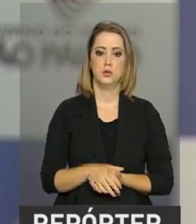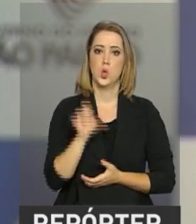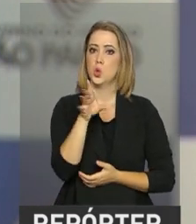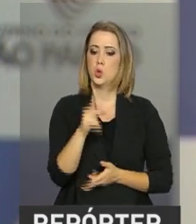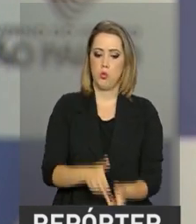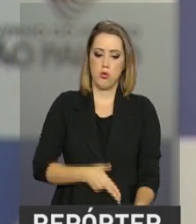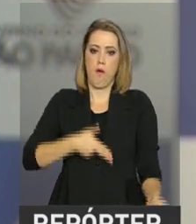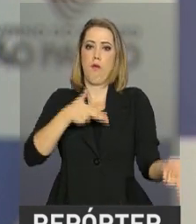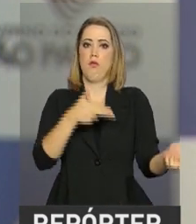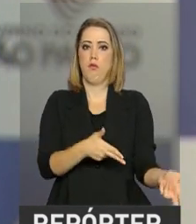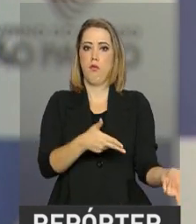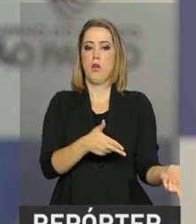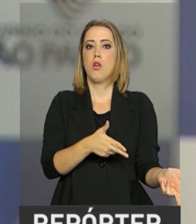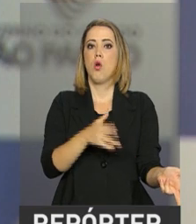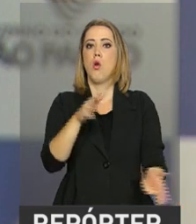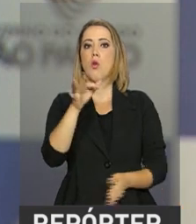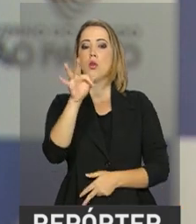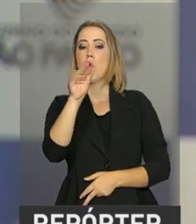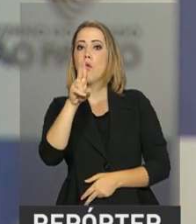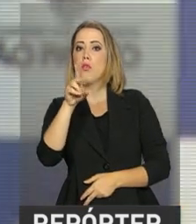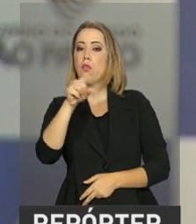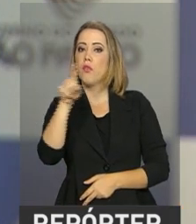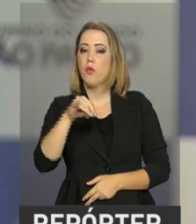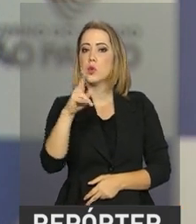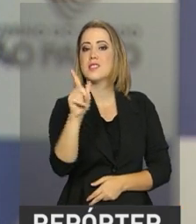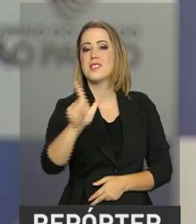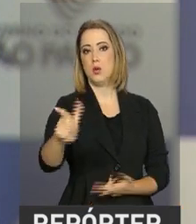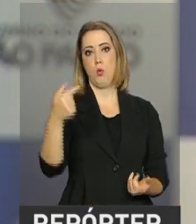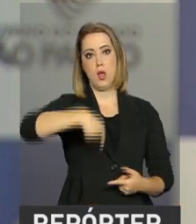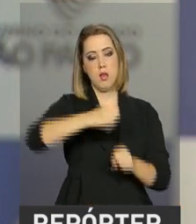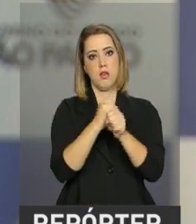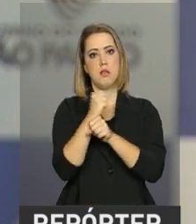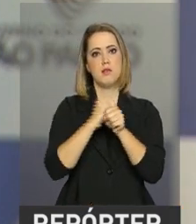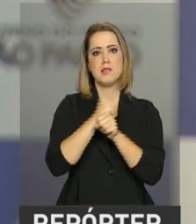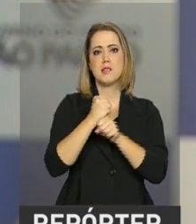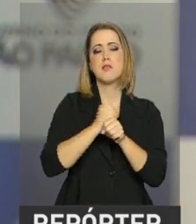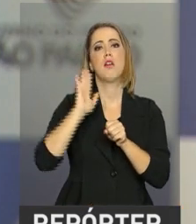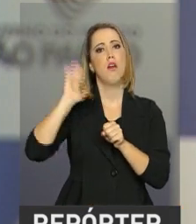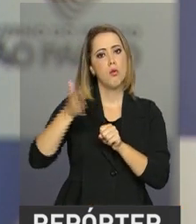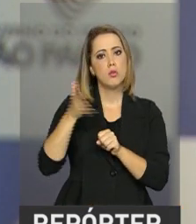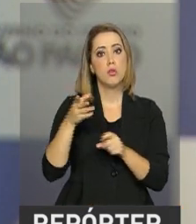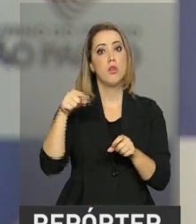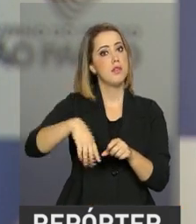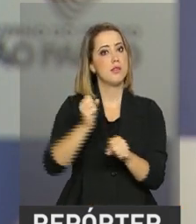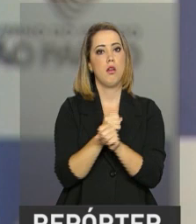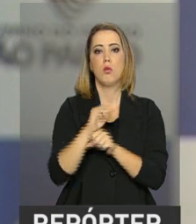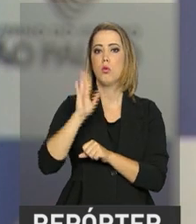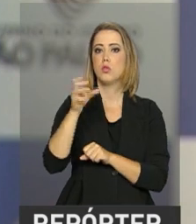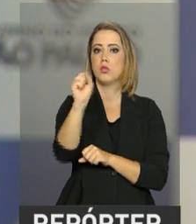fuzil é for já haviam sido aprendidos esse ano há muito mais no depósito do exército mas só esse